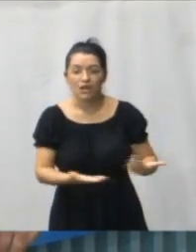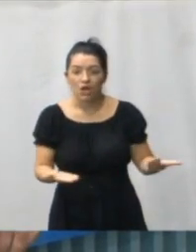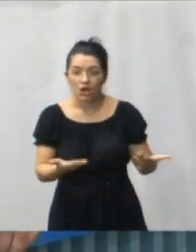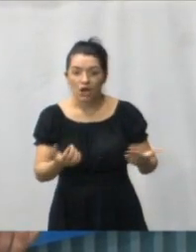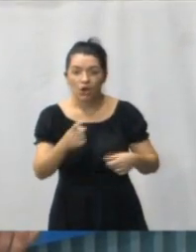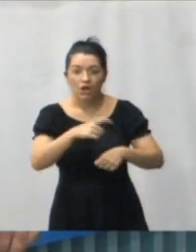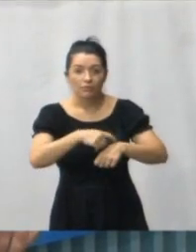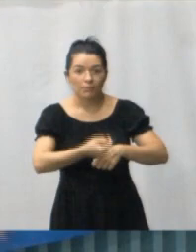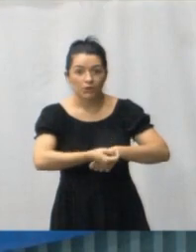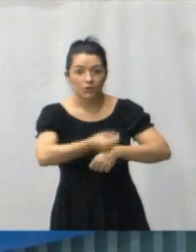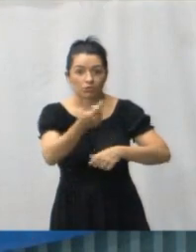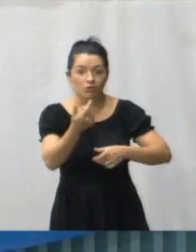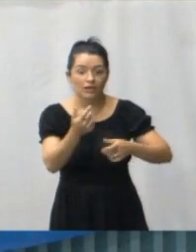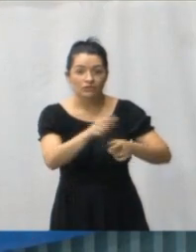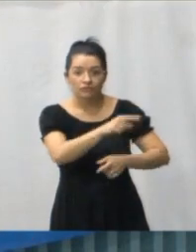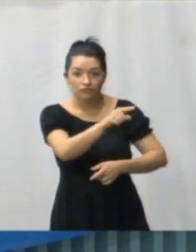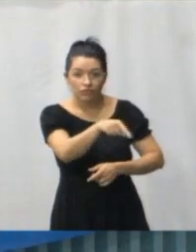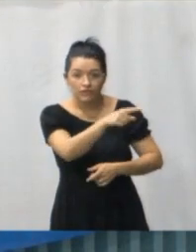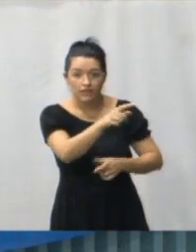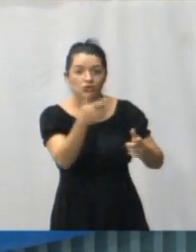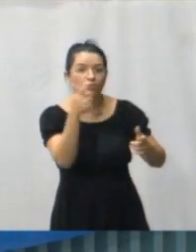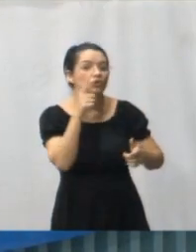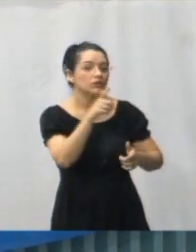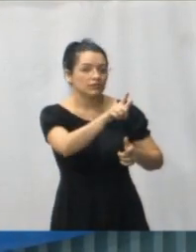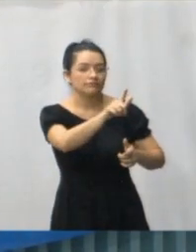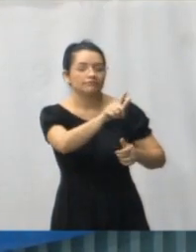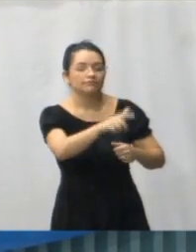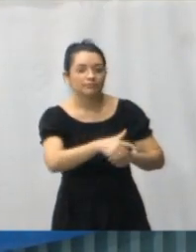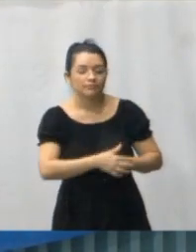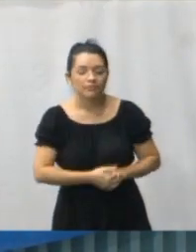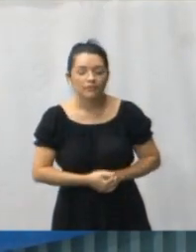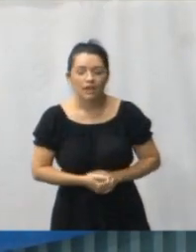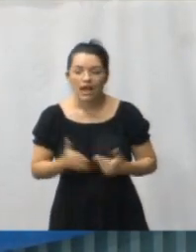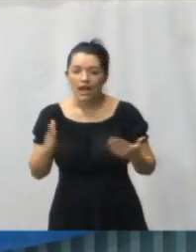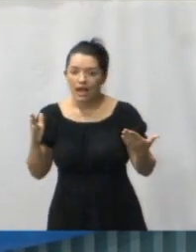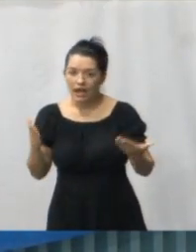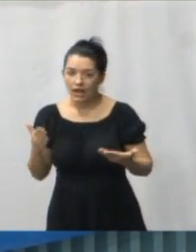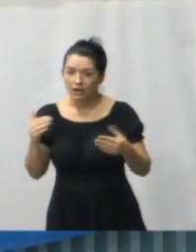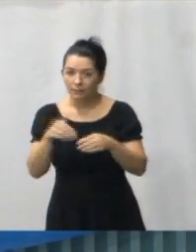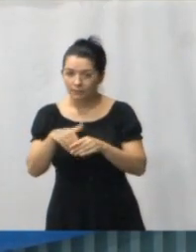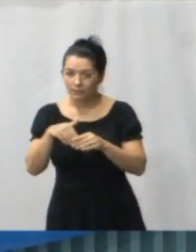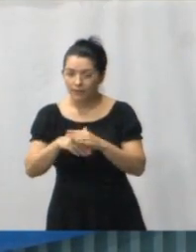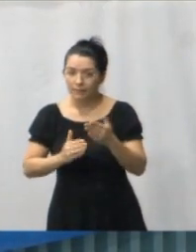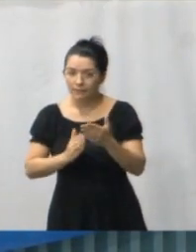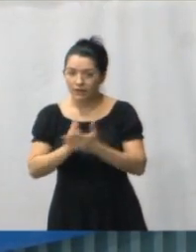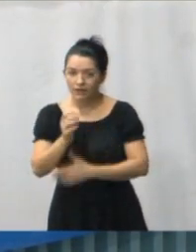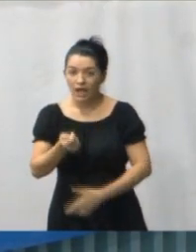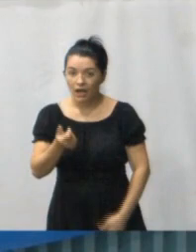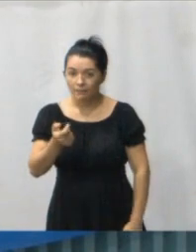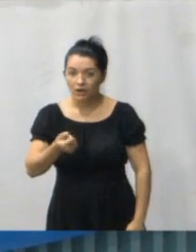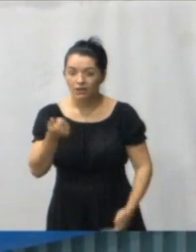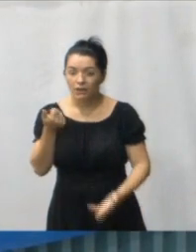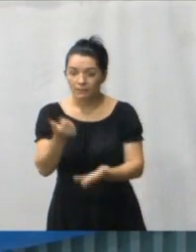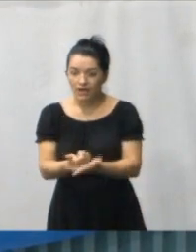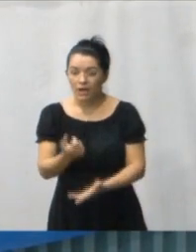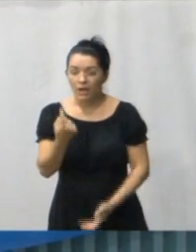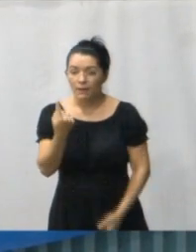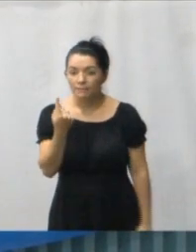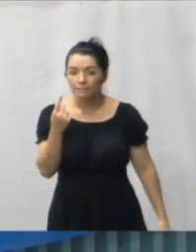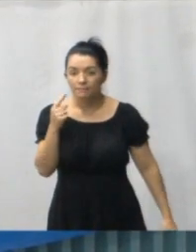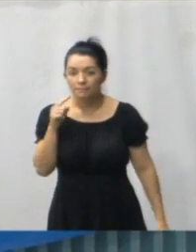contemplados. Presidente, acabamos de aprovar o abono de R$ 1.000 a todos os